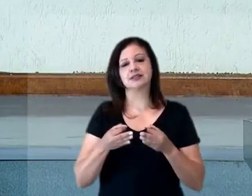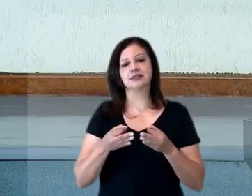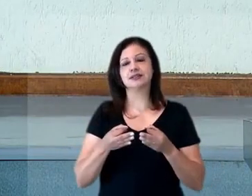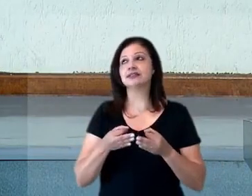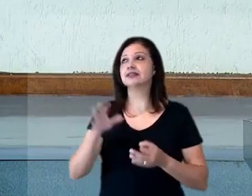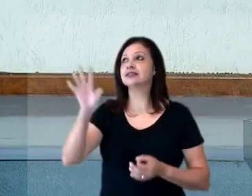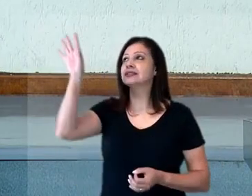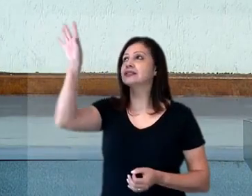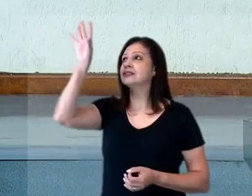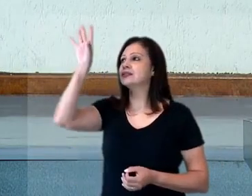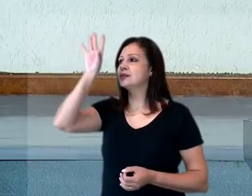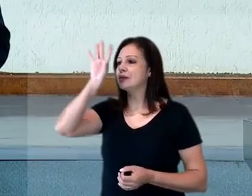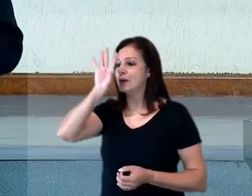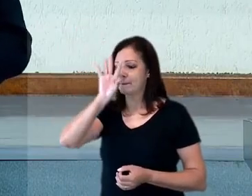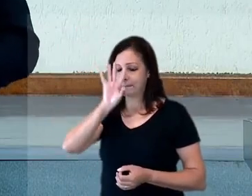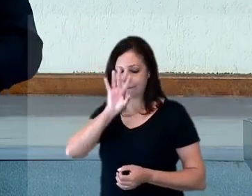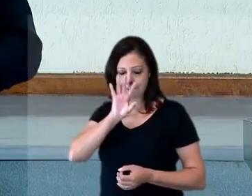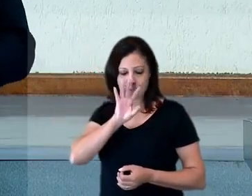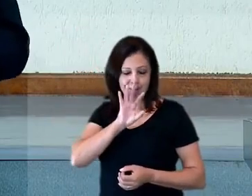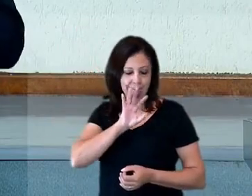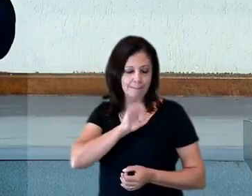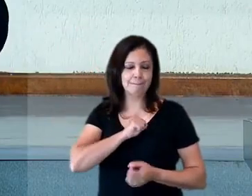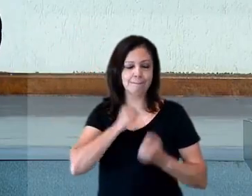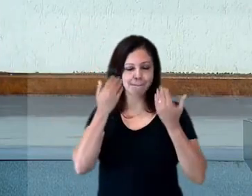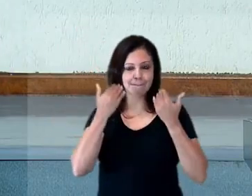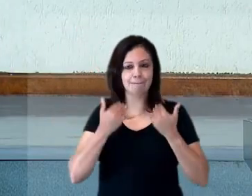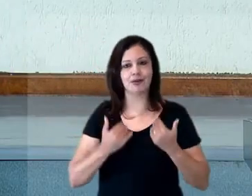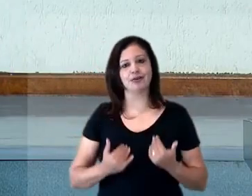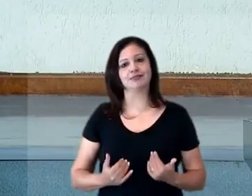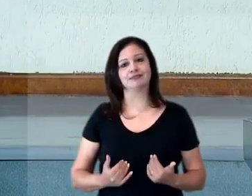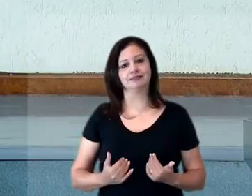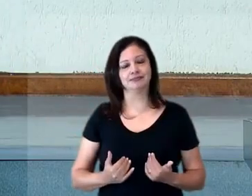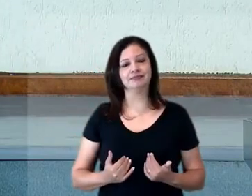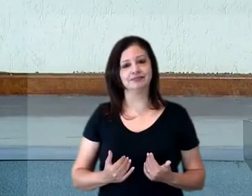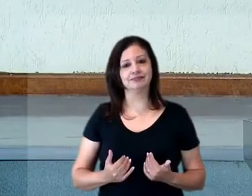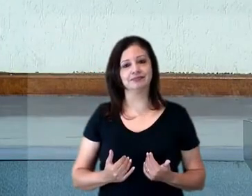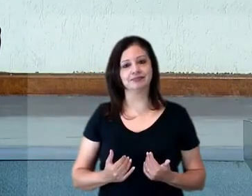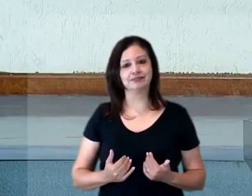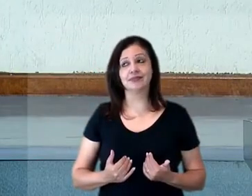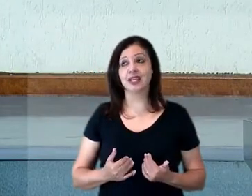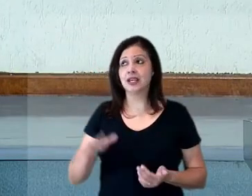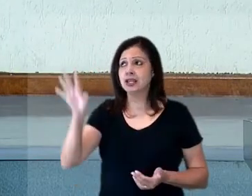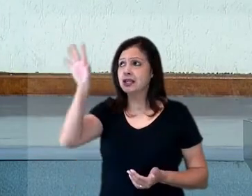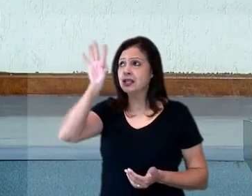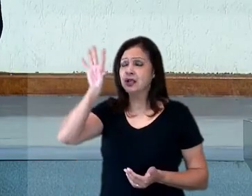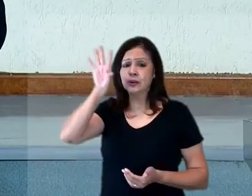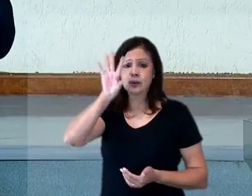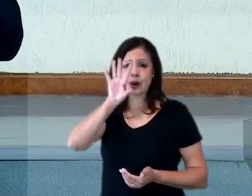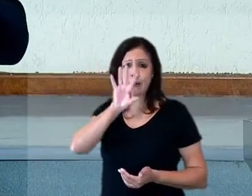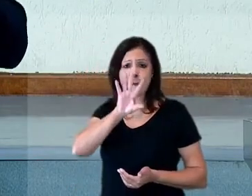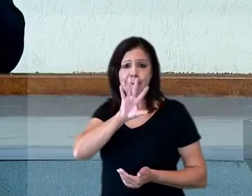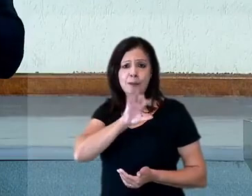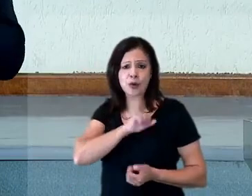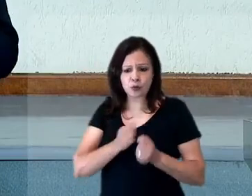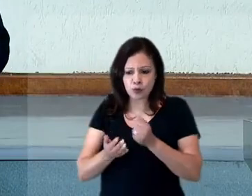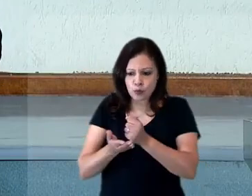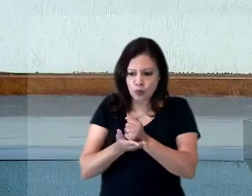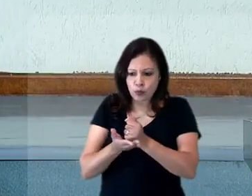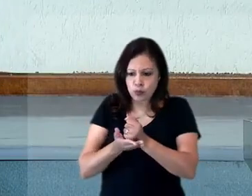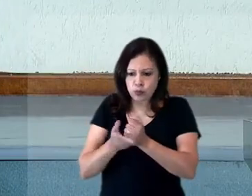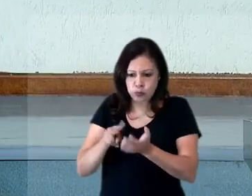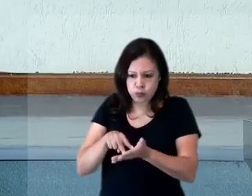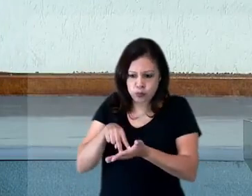de Deus Pai sobre a sua vida. E que esse amor o sustentaria, esse amor o